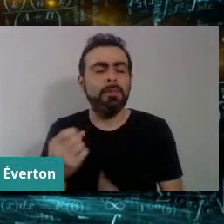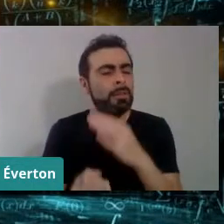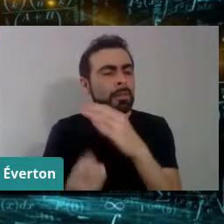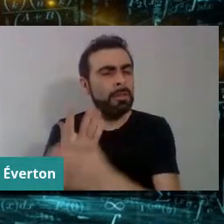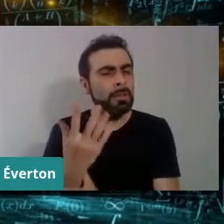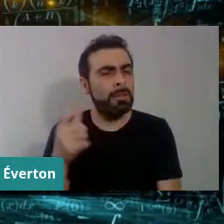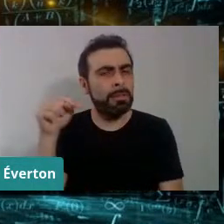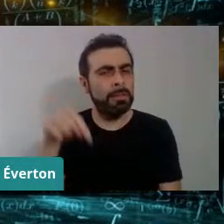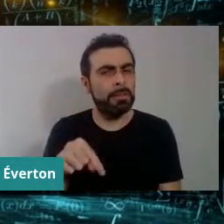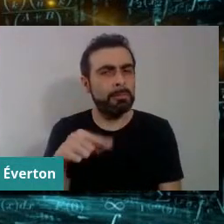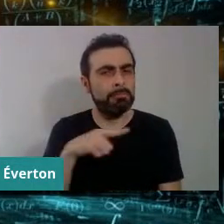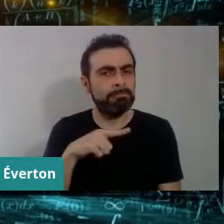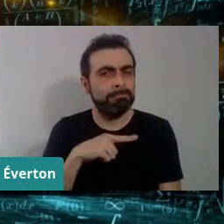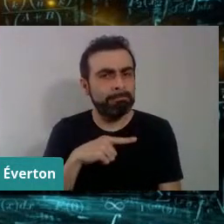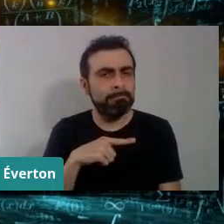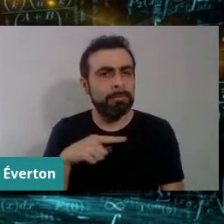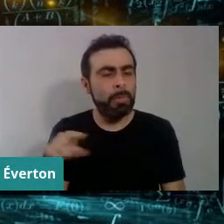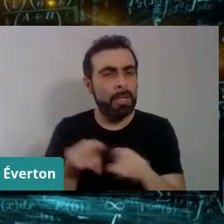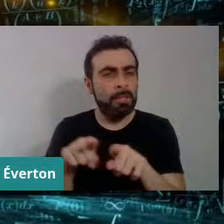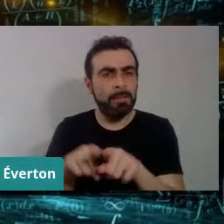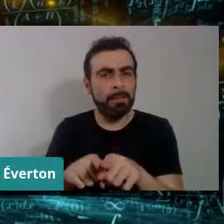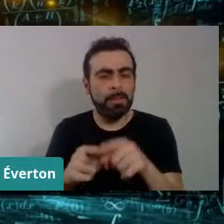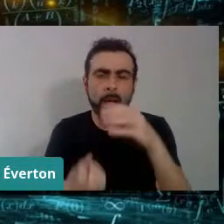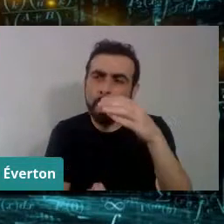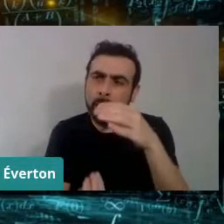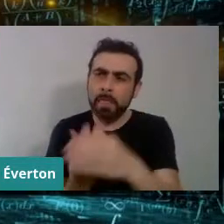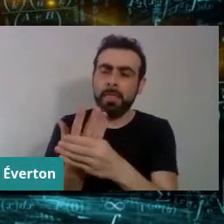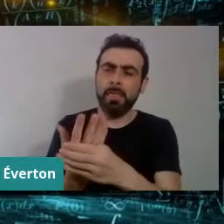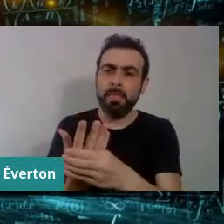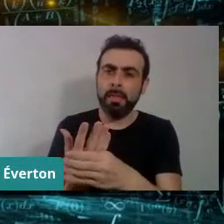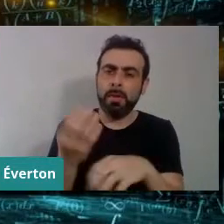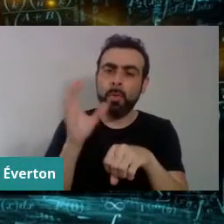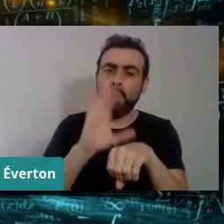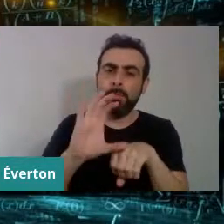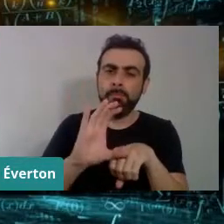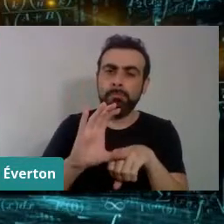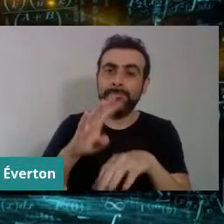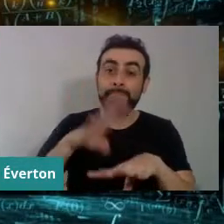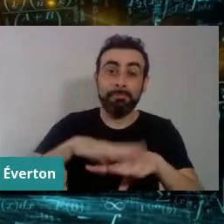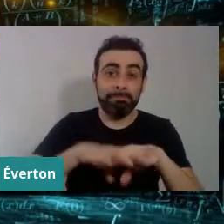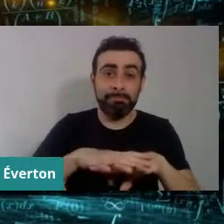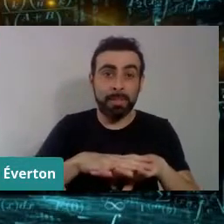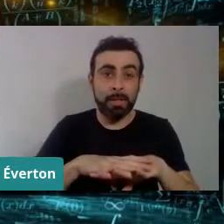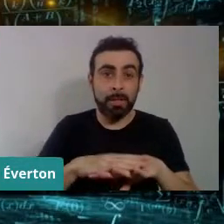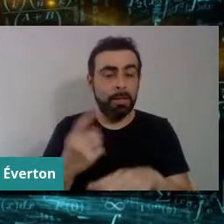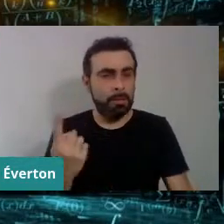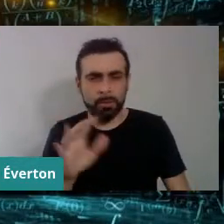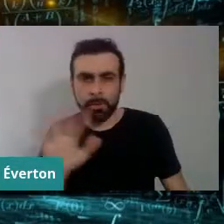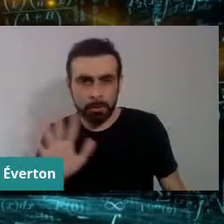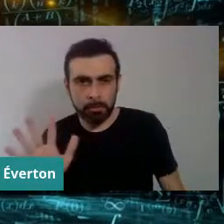foi também criado o curso de matemática. Não só o curso de matemática.